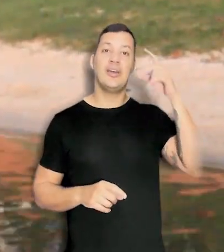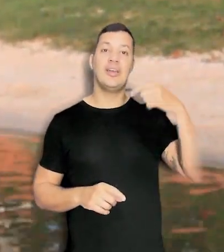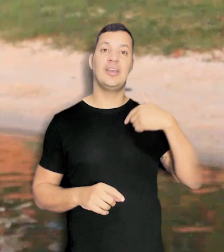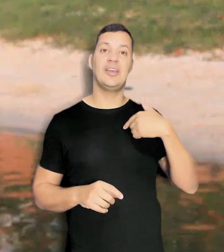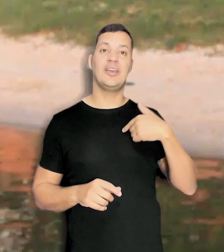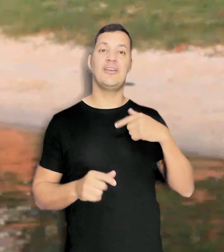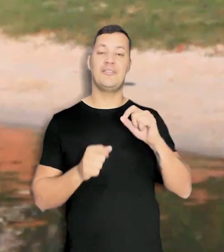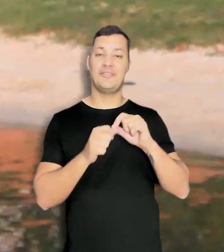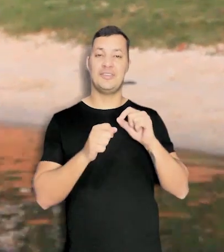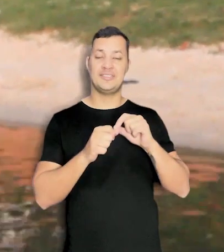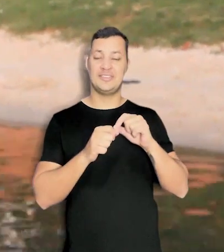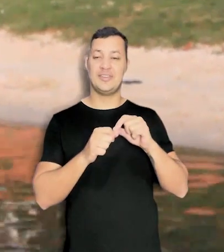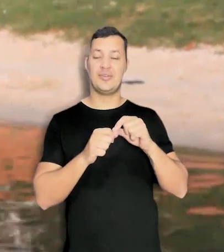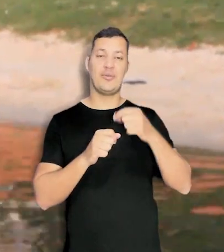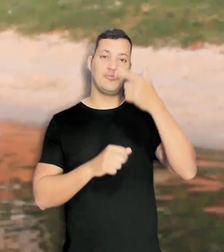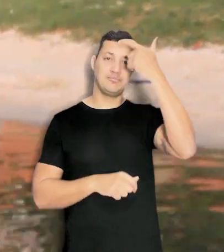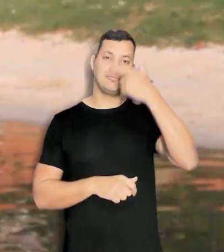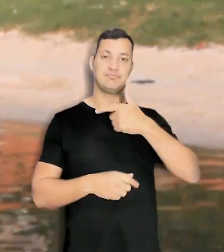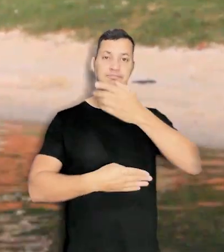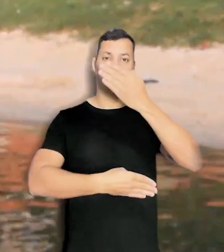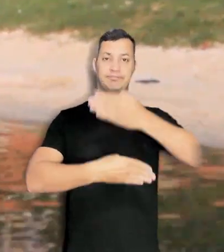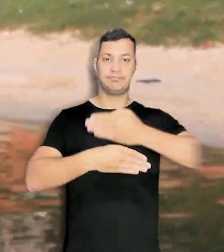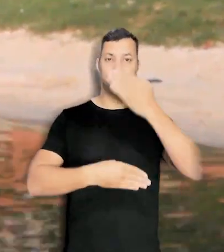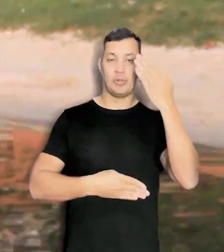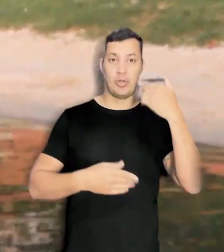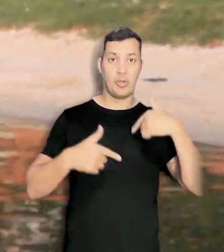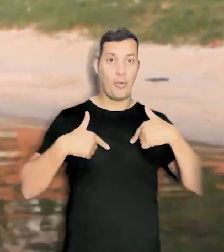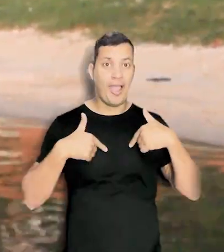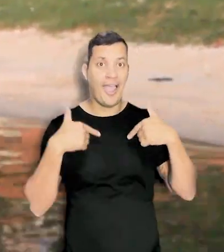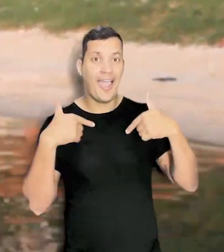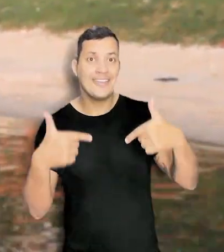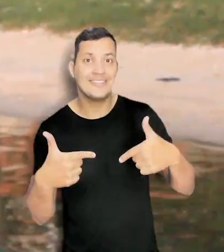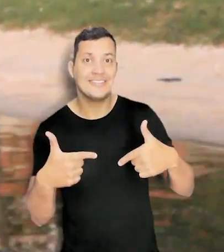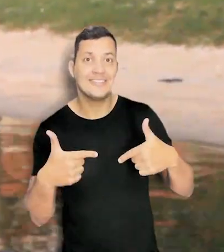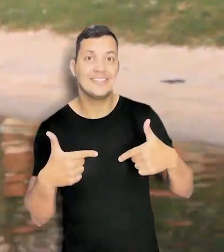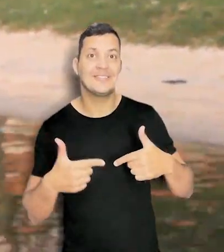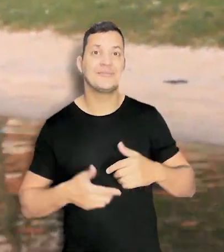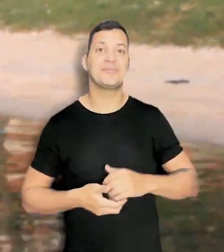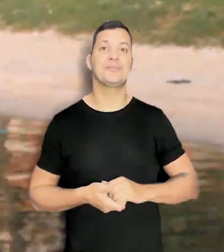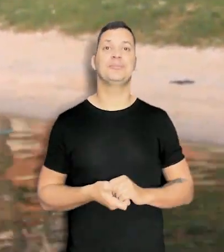fazia cenas de parir uma criança, era toda uma cena assim.